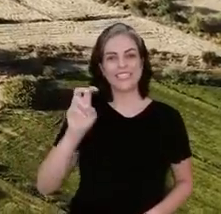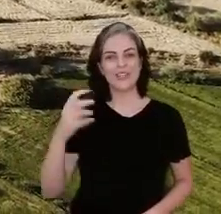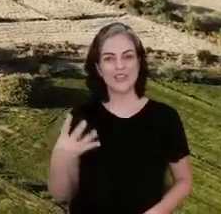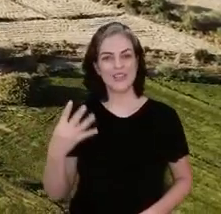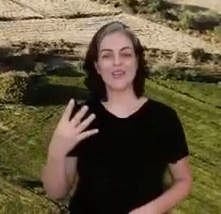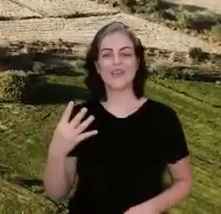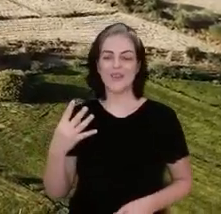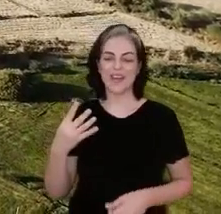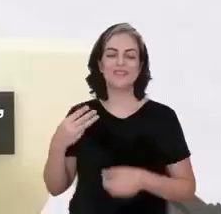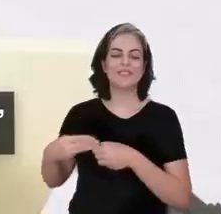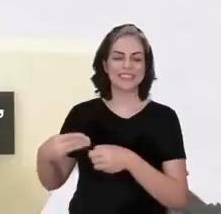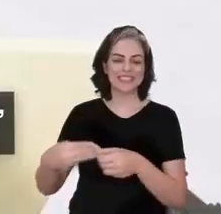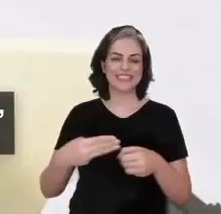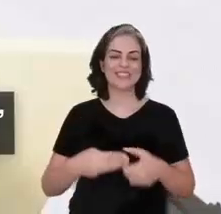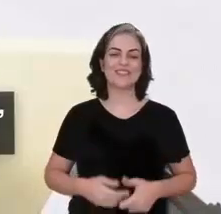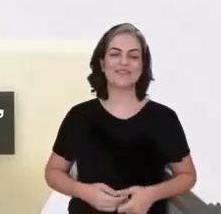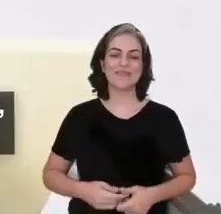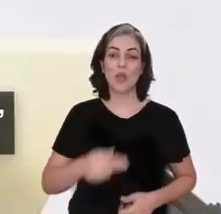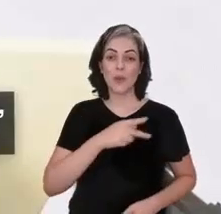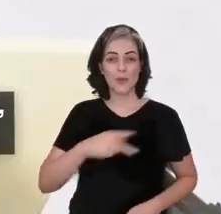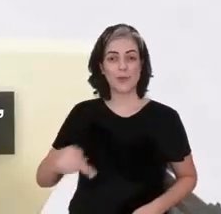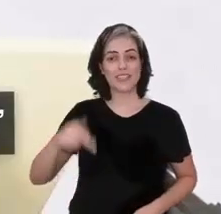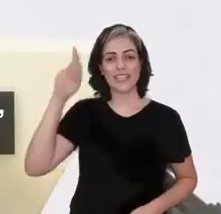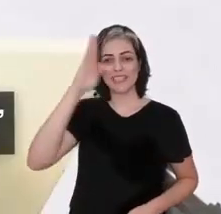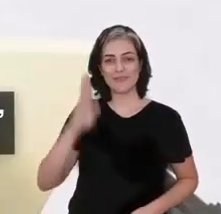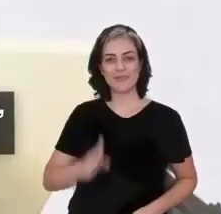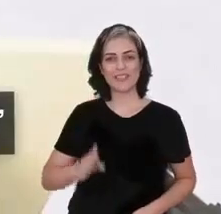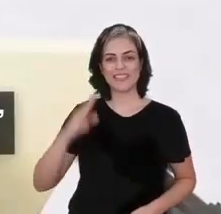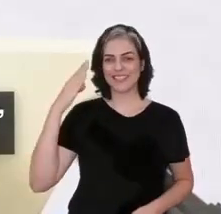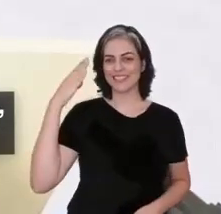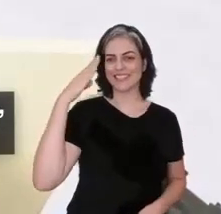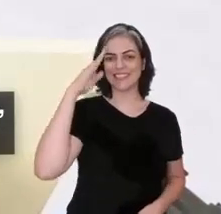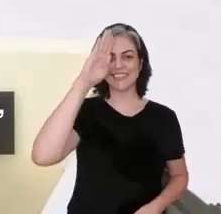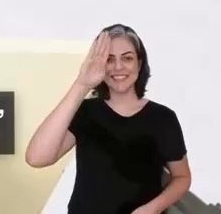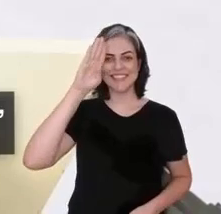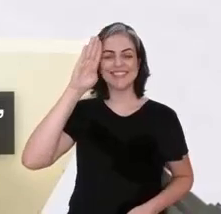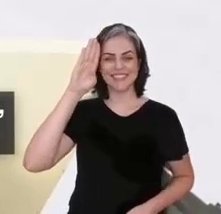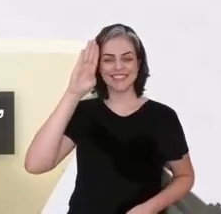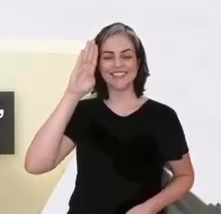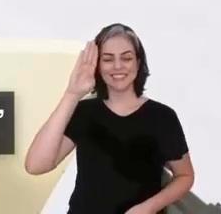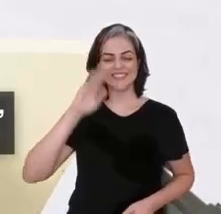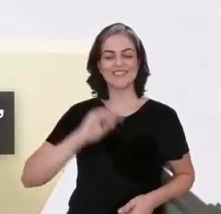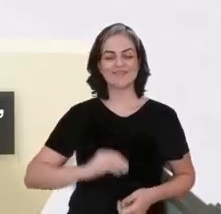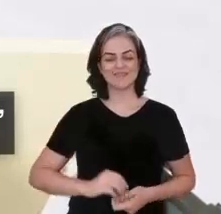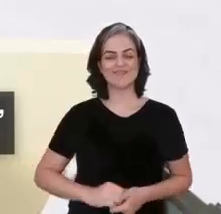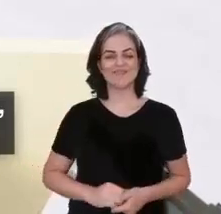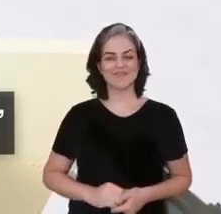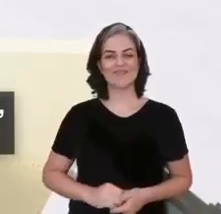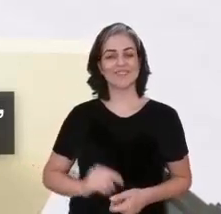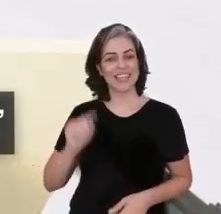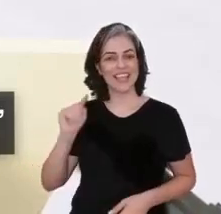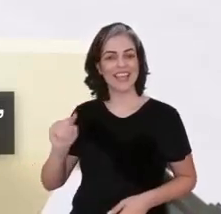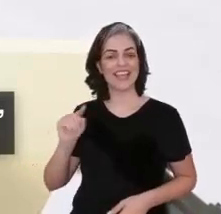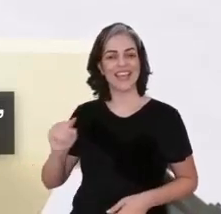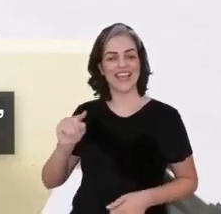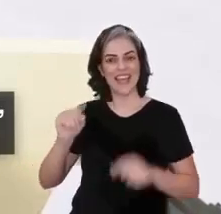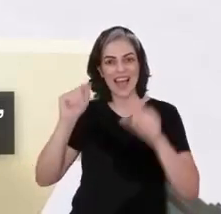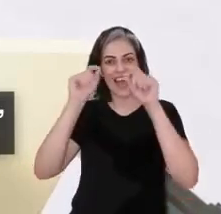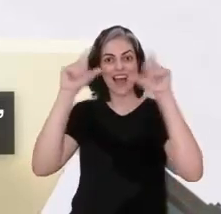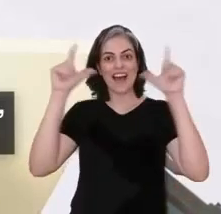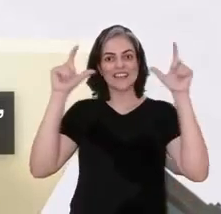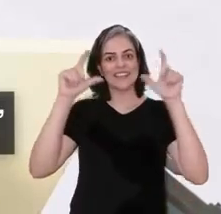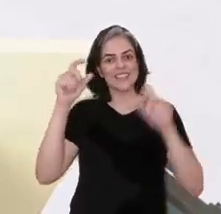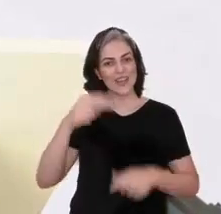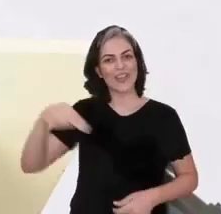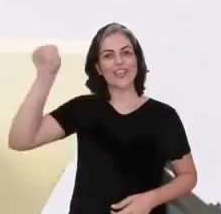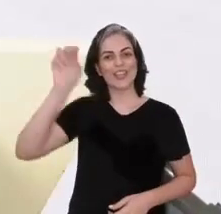54 municípios Presidente da República Jair Messias bolsonaro abraçou